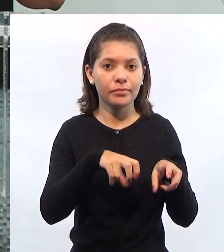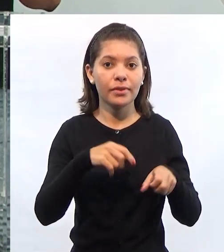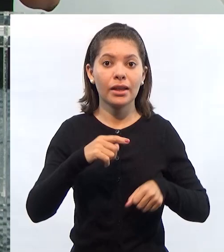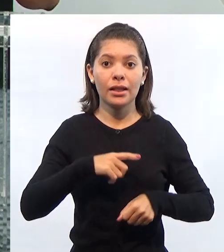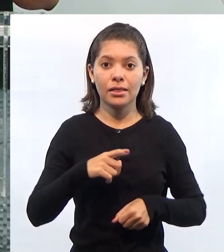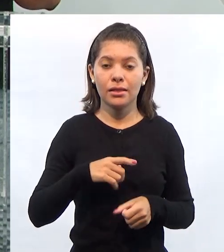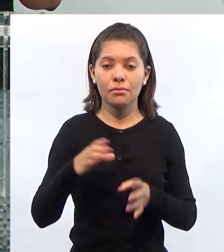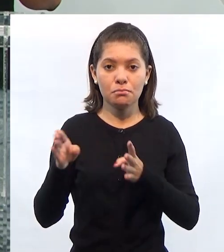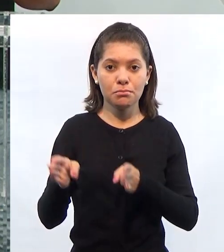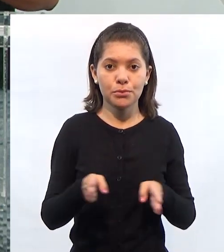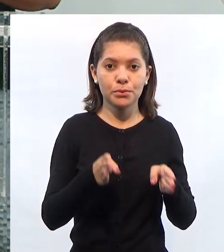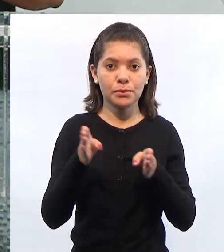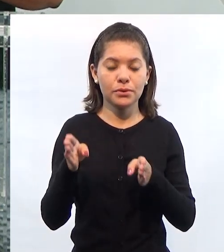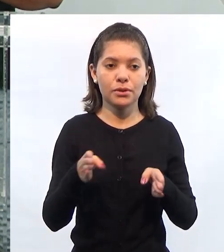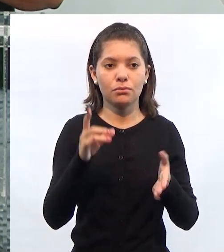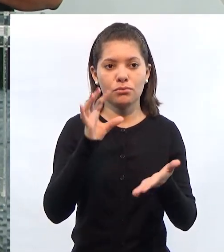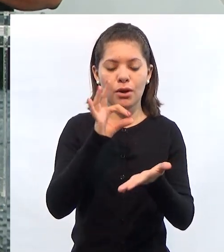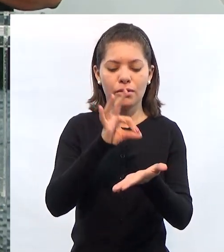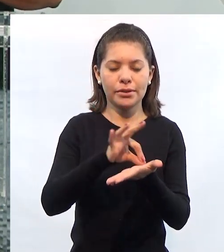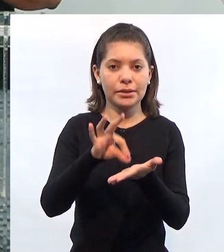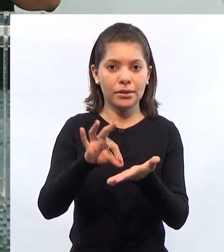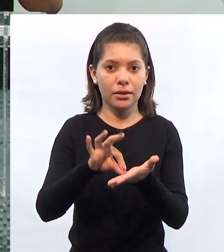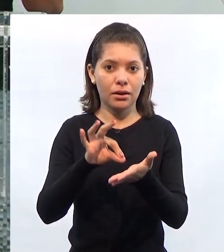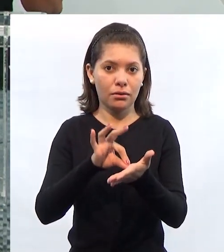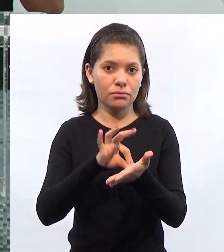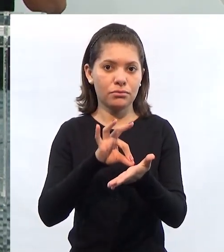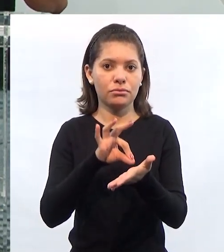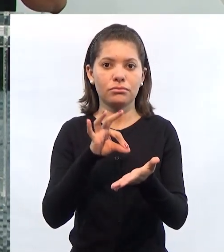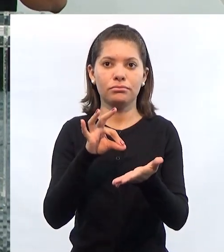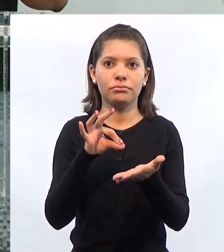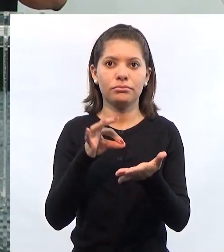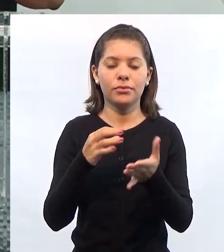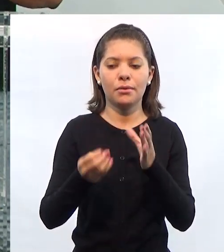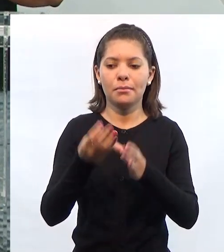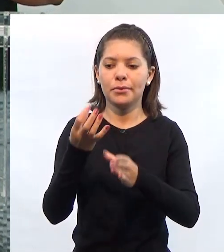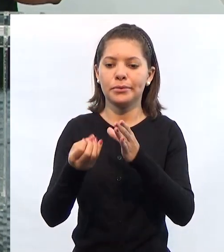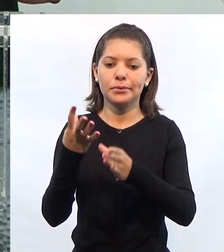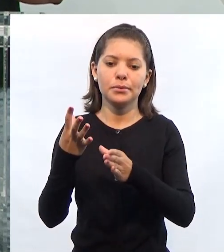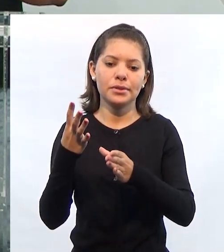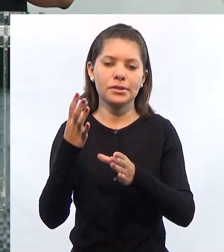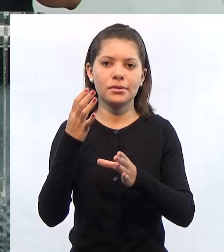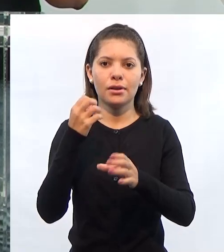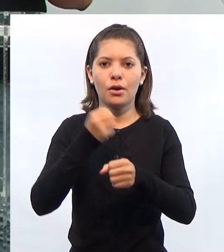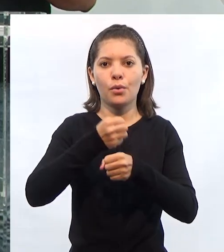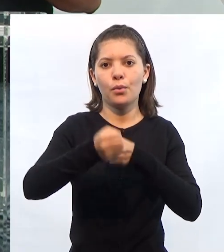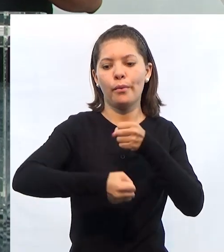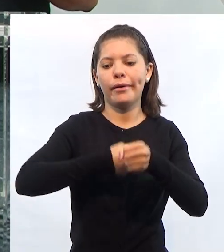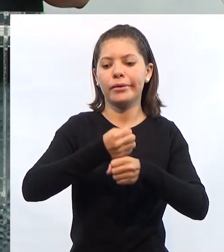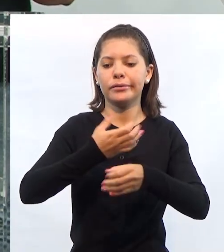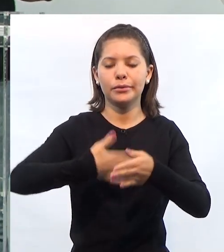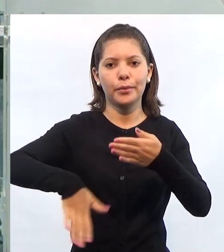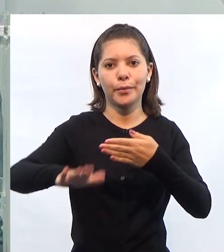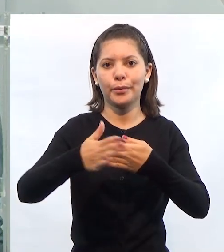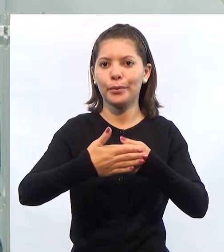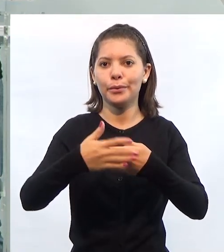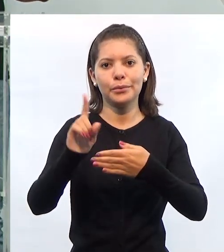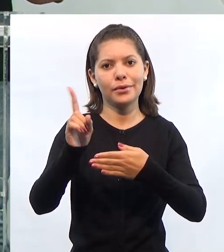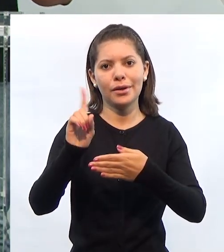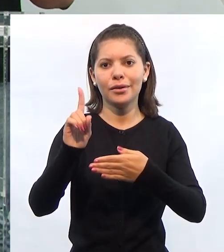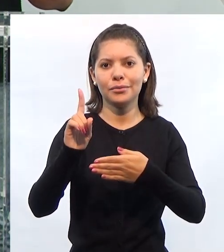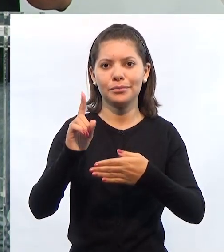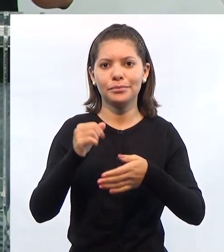Nós temos uma produção de grãos que ela não produz igualmente o ano todo. Existe uma época do ano em